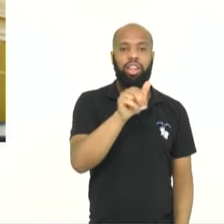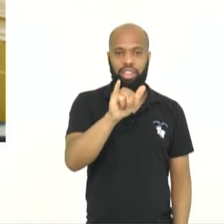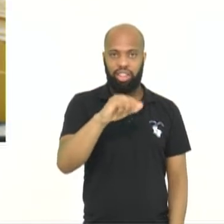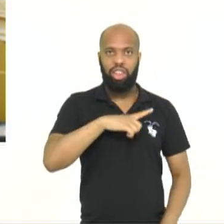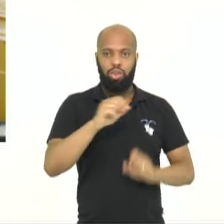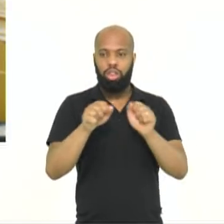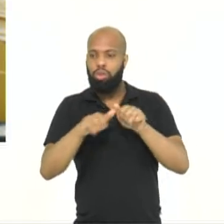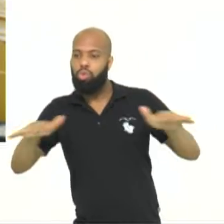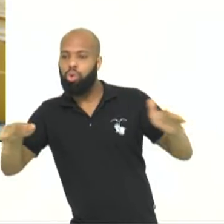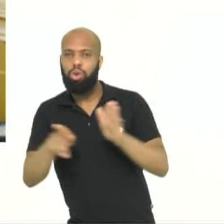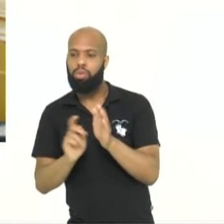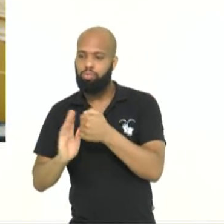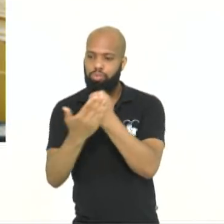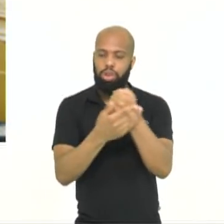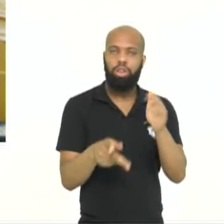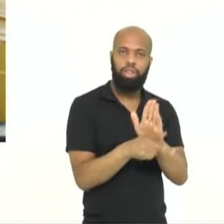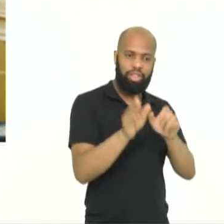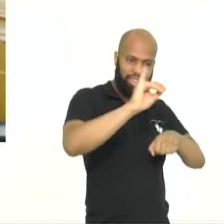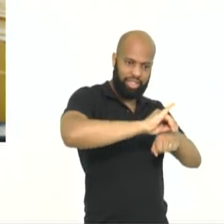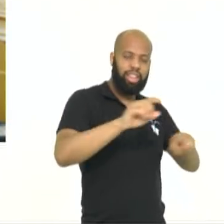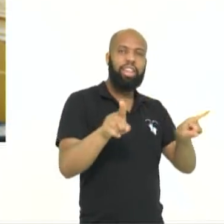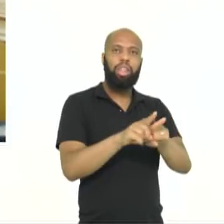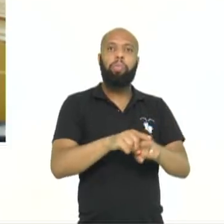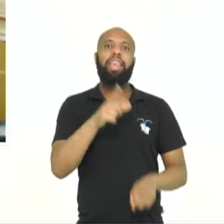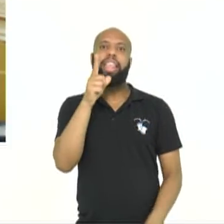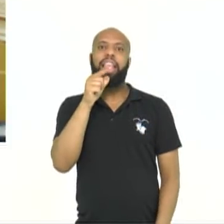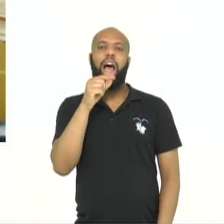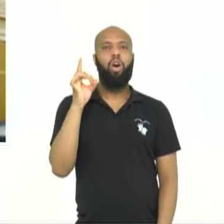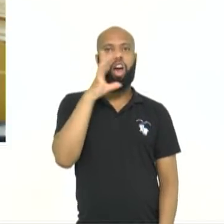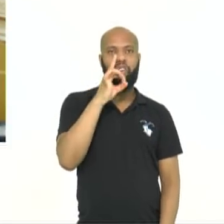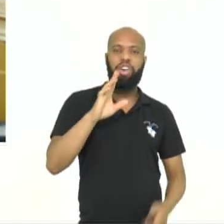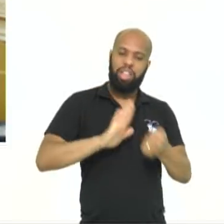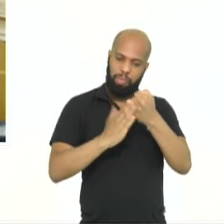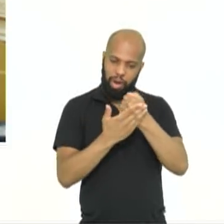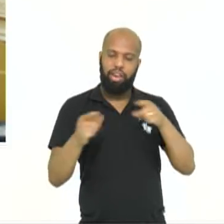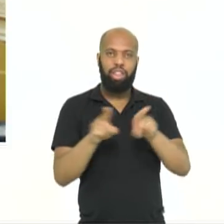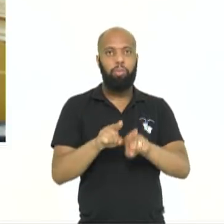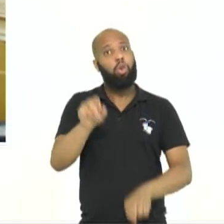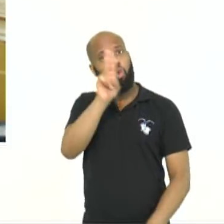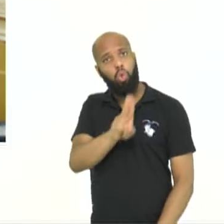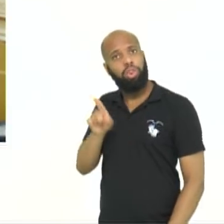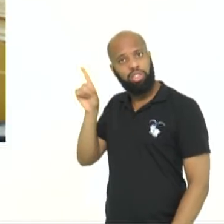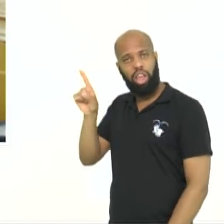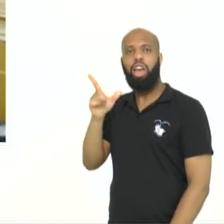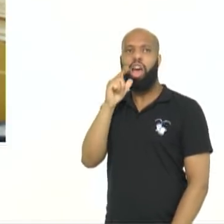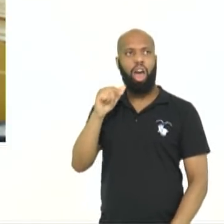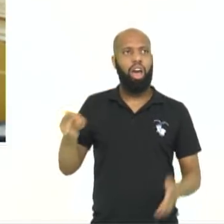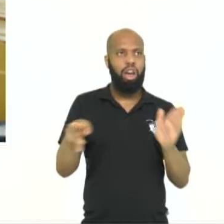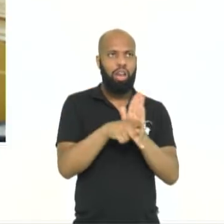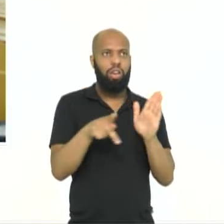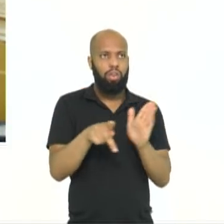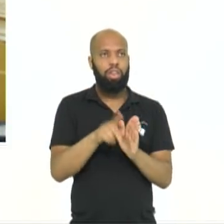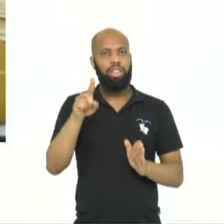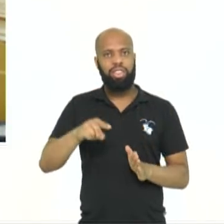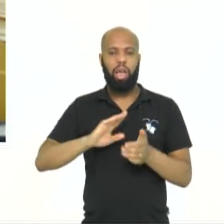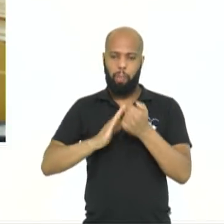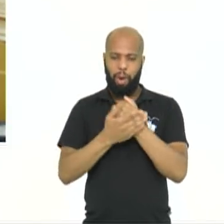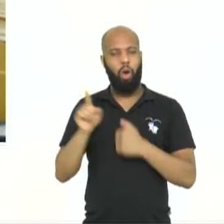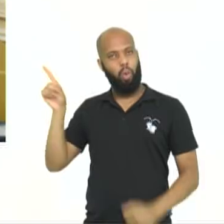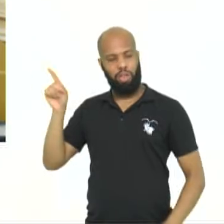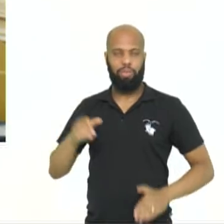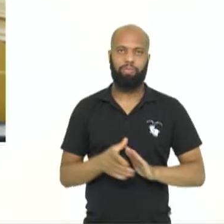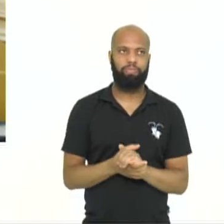pelos bairros aqui da região, região central, Água Verde, são abastecidos com a água aqui do nosso reservatório do Alto São